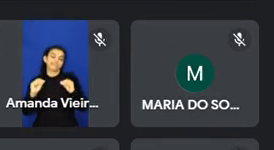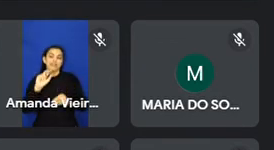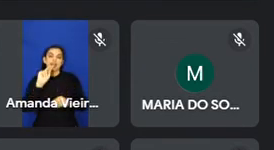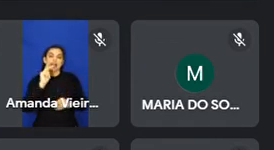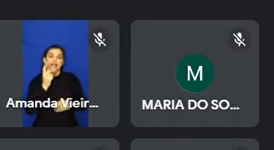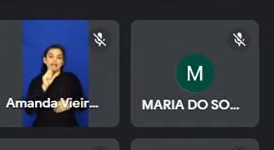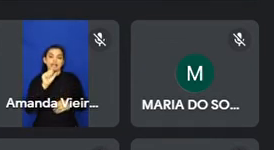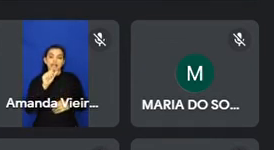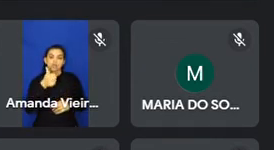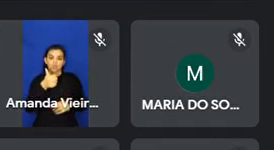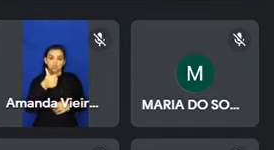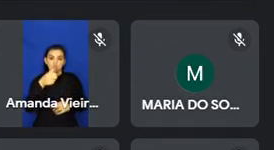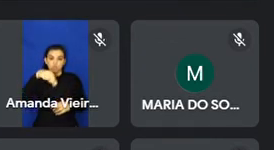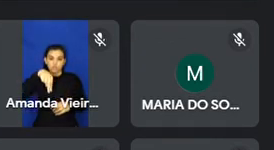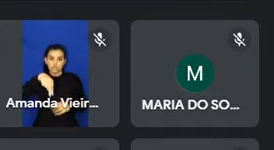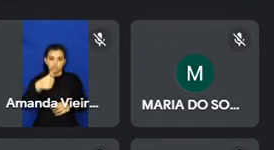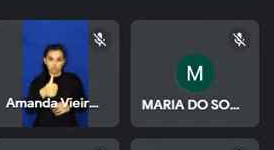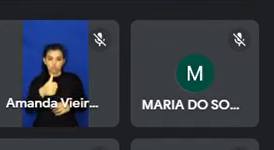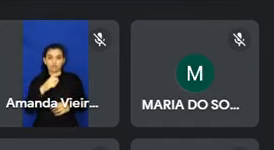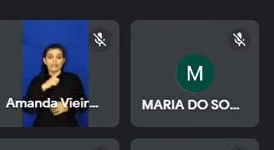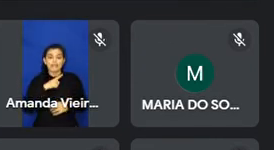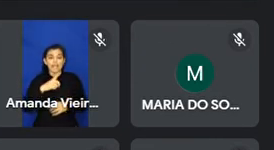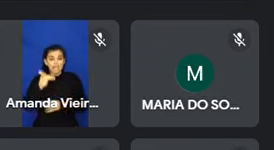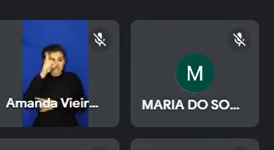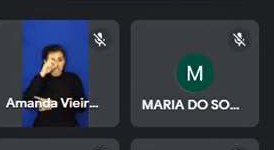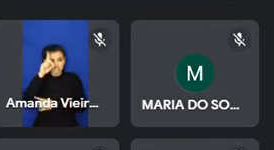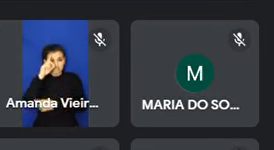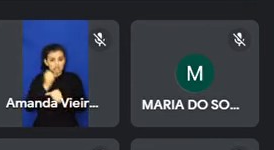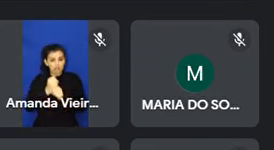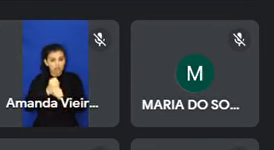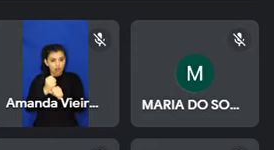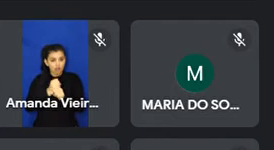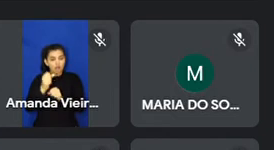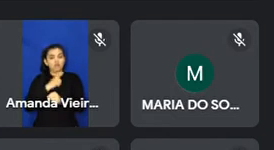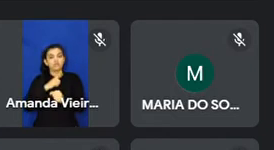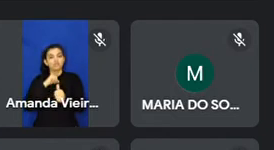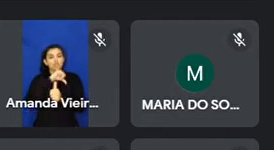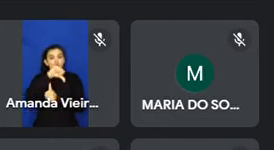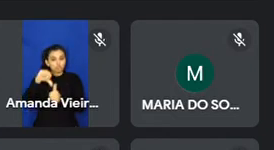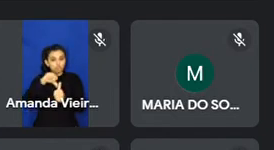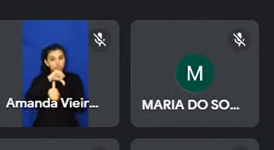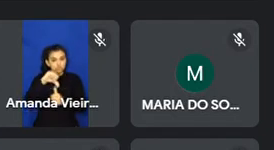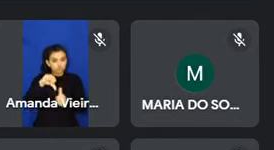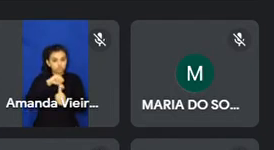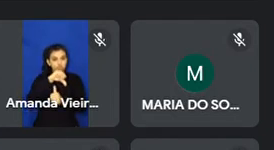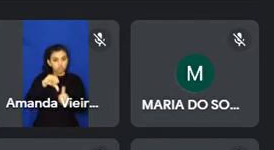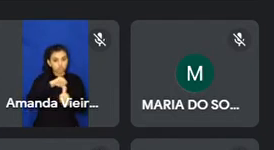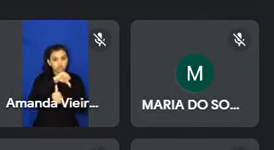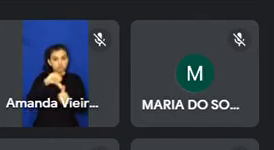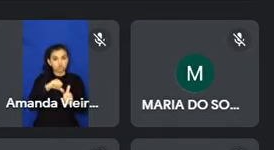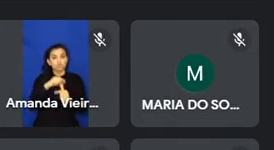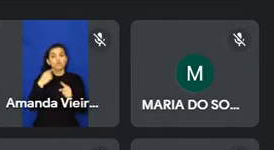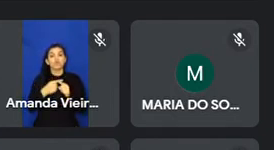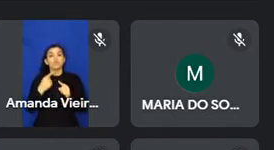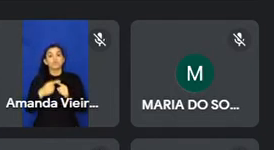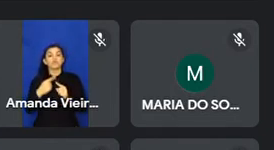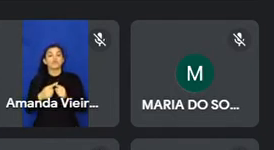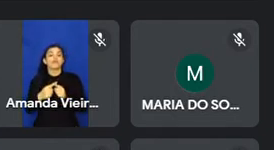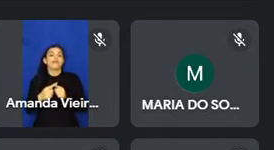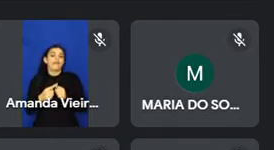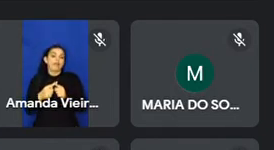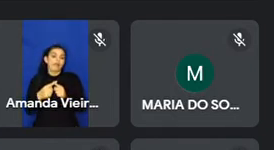não tem a campanha todo ano, porque todo ano ela é modificada para se adequar à mutação que